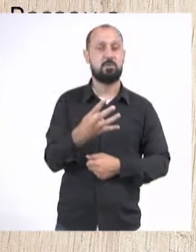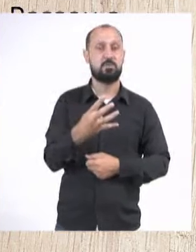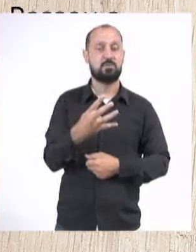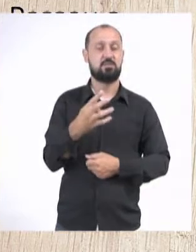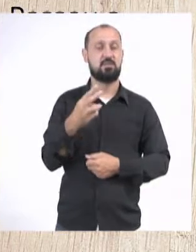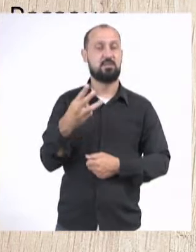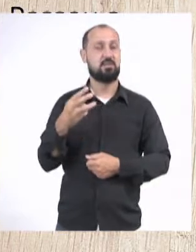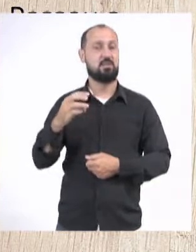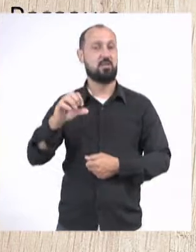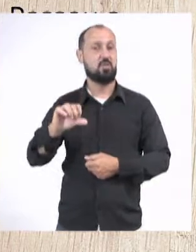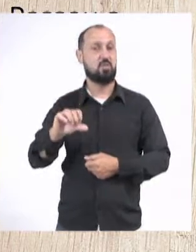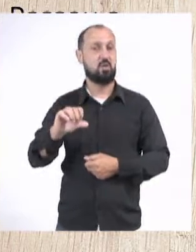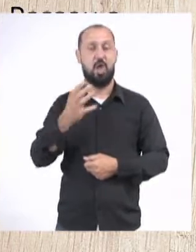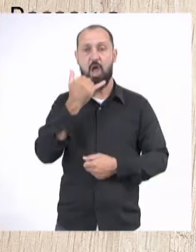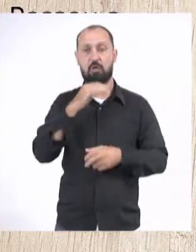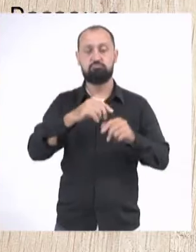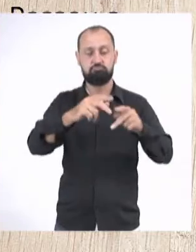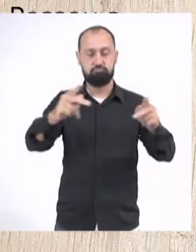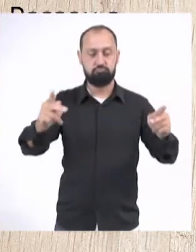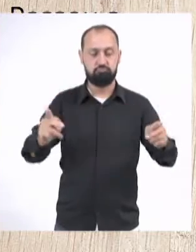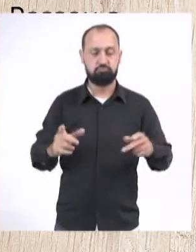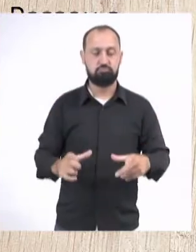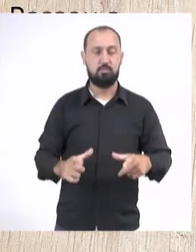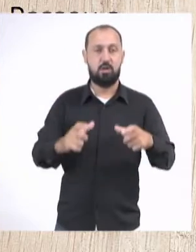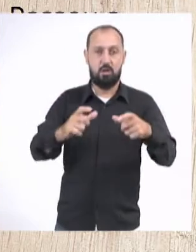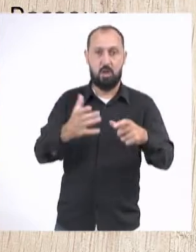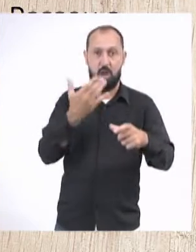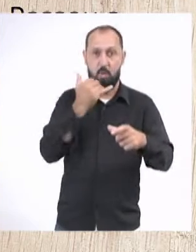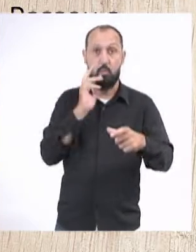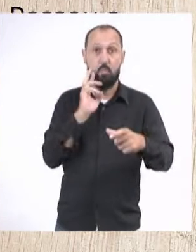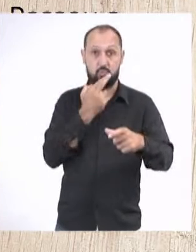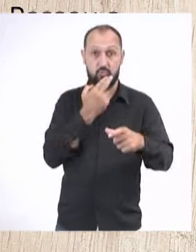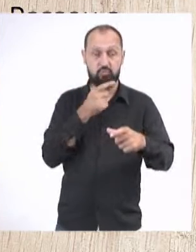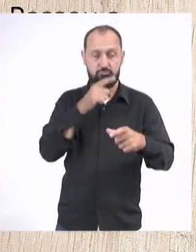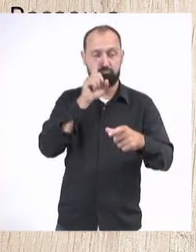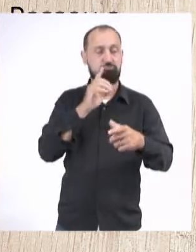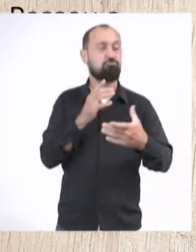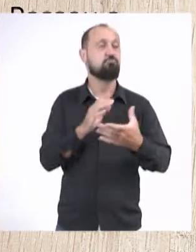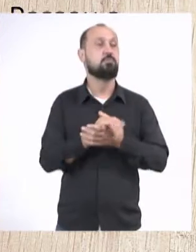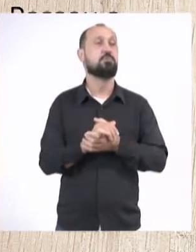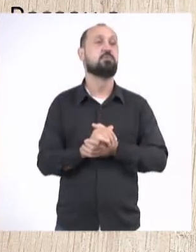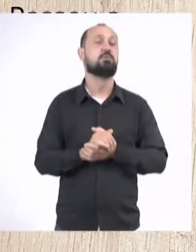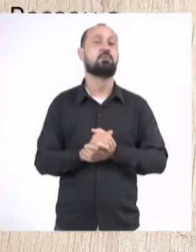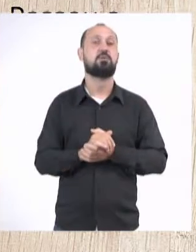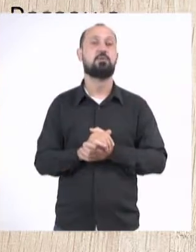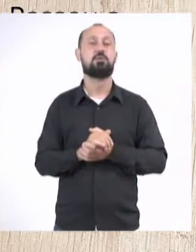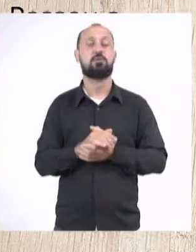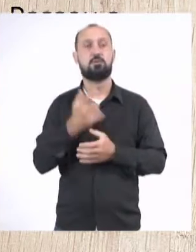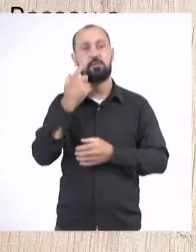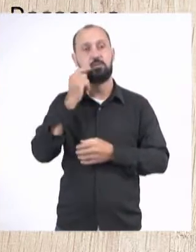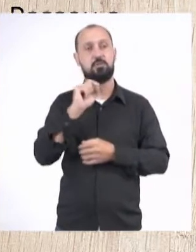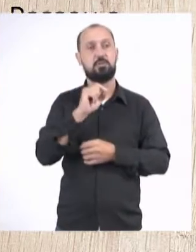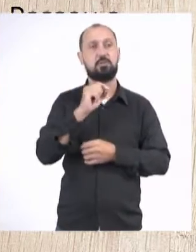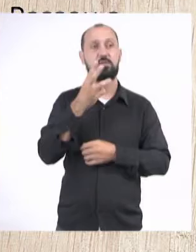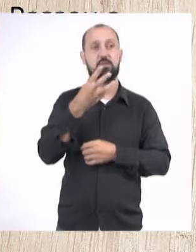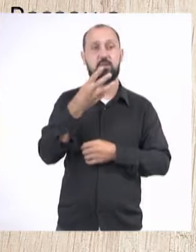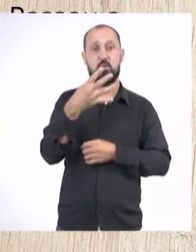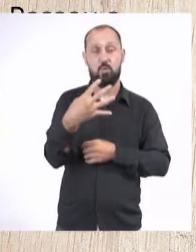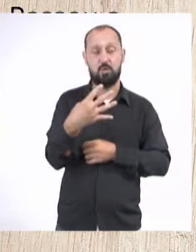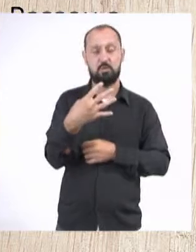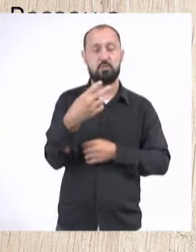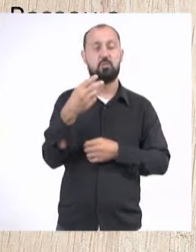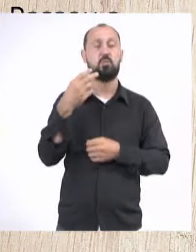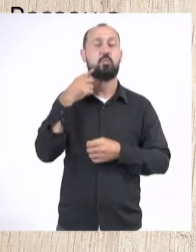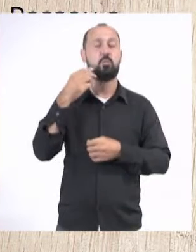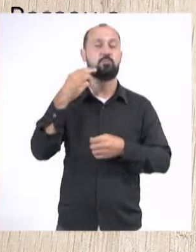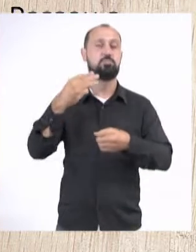29.449 refeições do tipo almoço. Atualmente, o Rio Grande do Norte possui 56 unidades em 34 municípios.